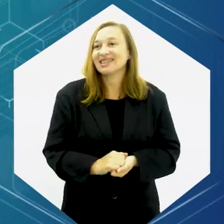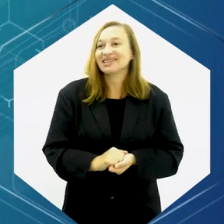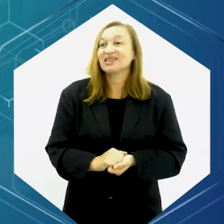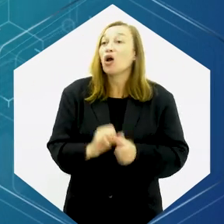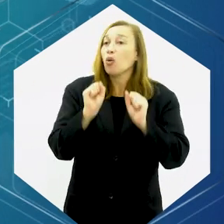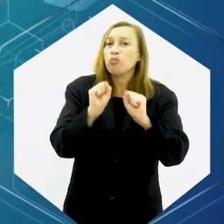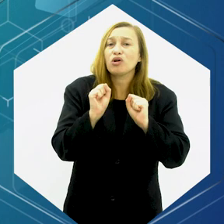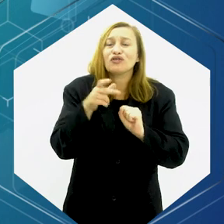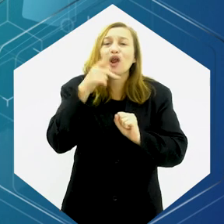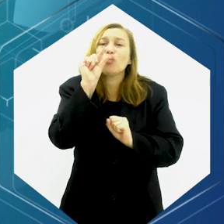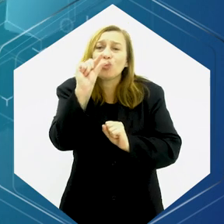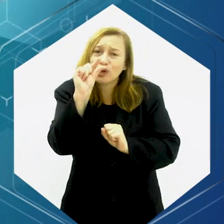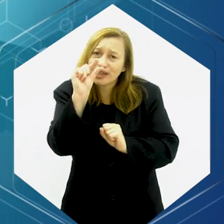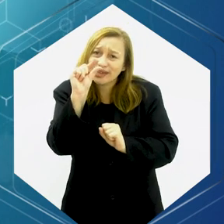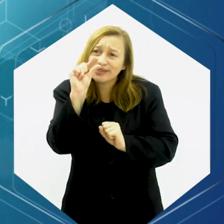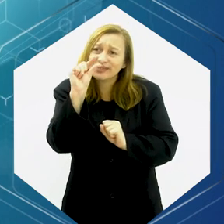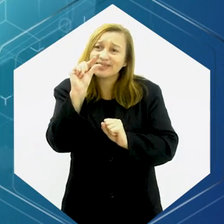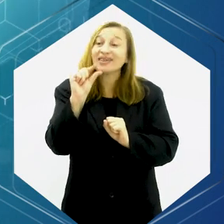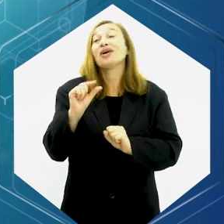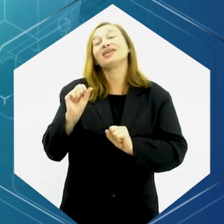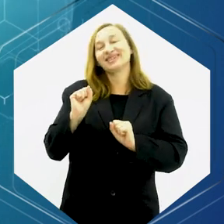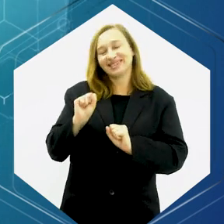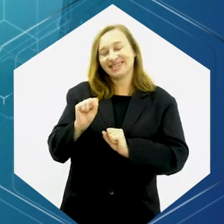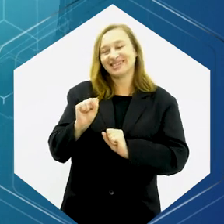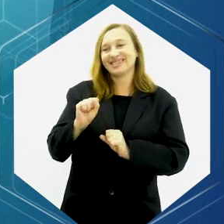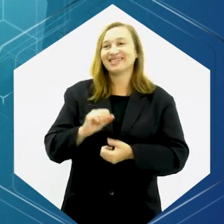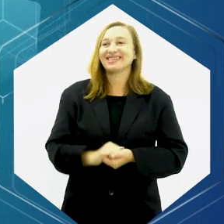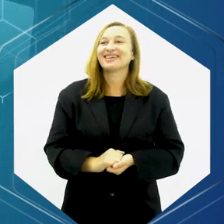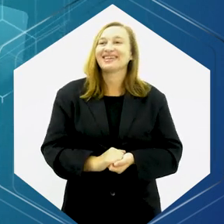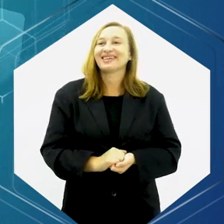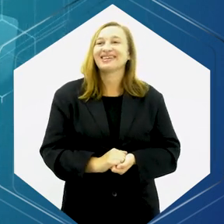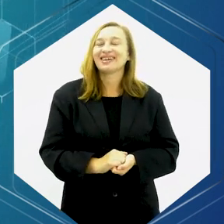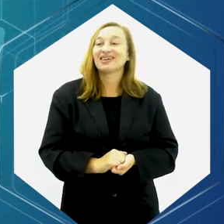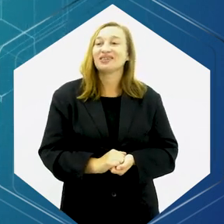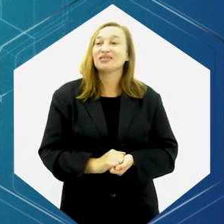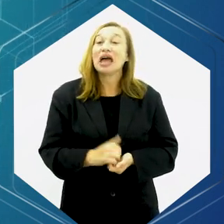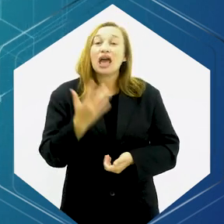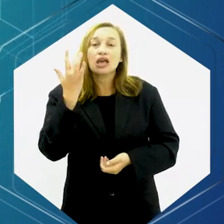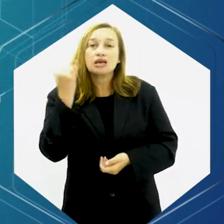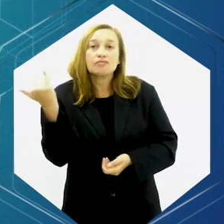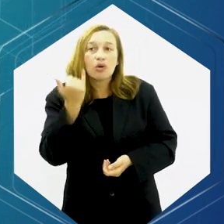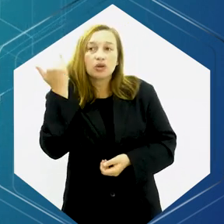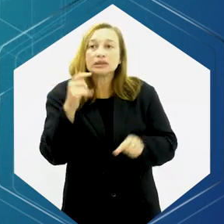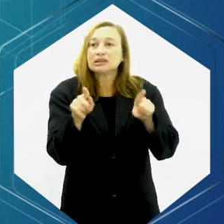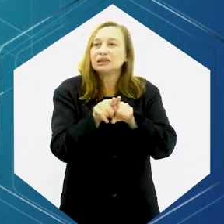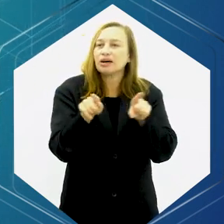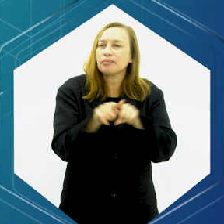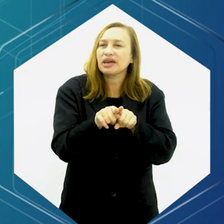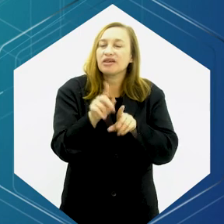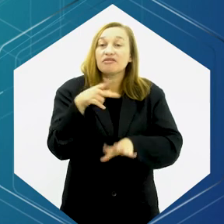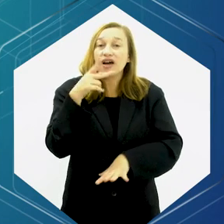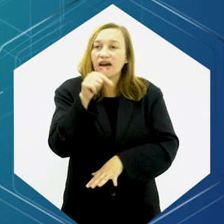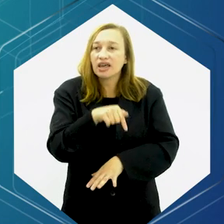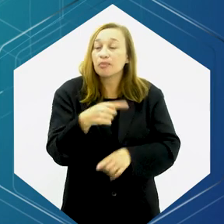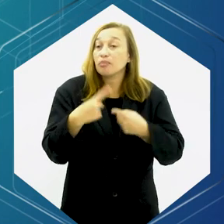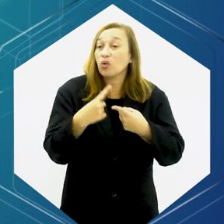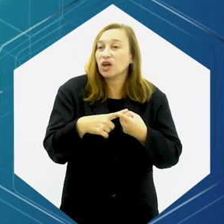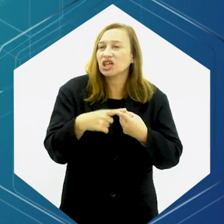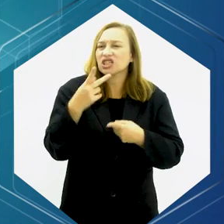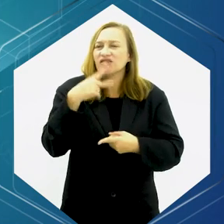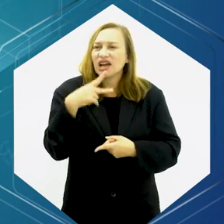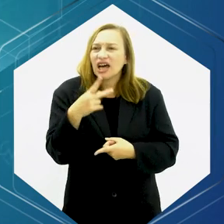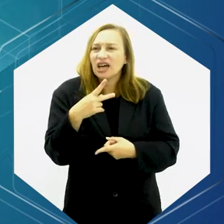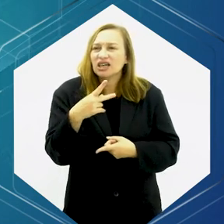próxima obrigado até eh eu posso só fazer mais um comentário Claro por favor eh eu acho muito importante